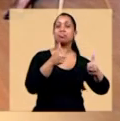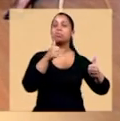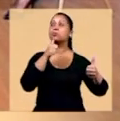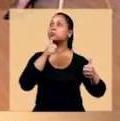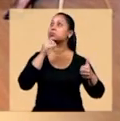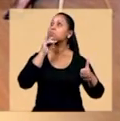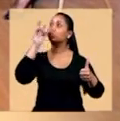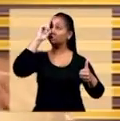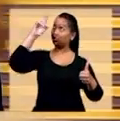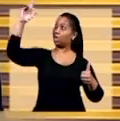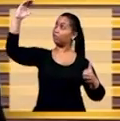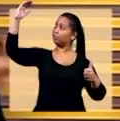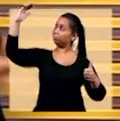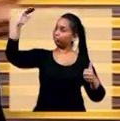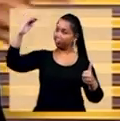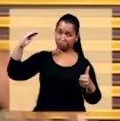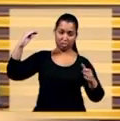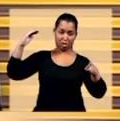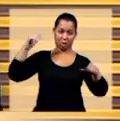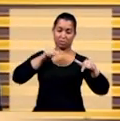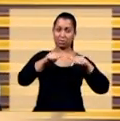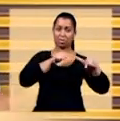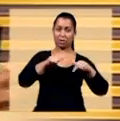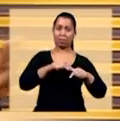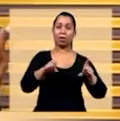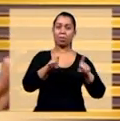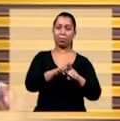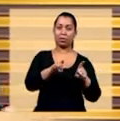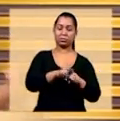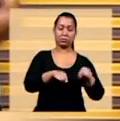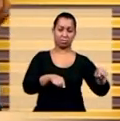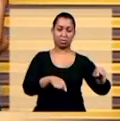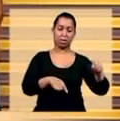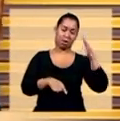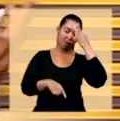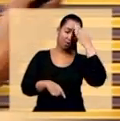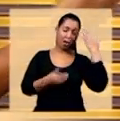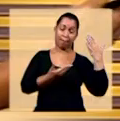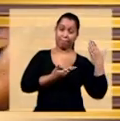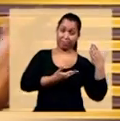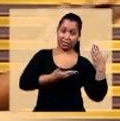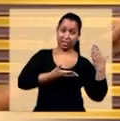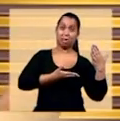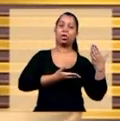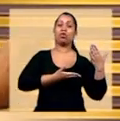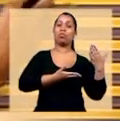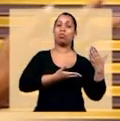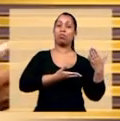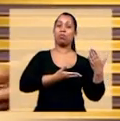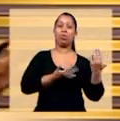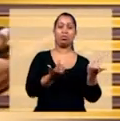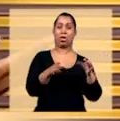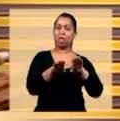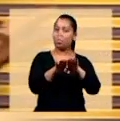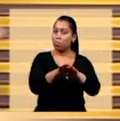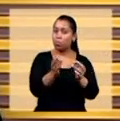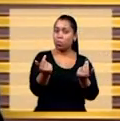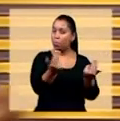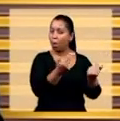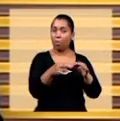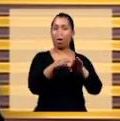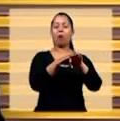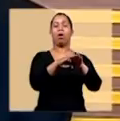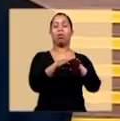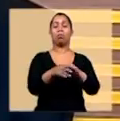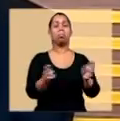daquele que vem de cima para baixo, da chefia para o colaborador. Mas ele pode ser inverso? Ele pode ser para um colega meu que às vezes tem a mesma